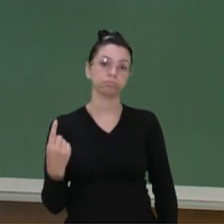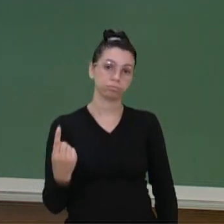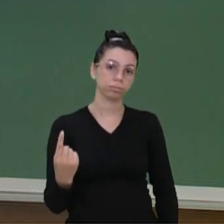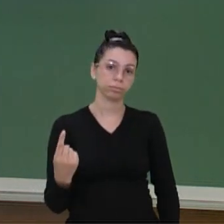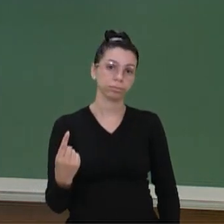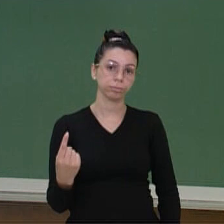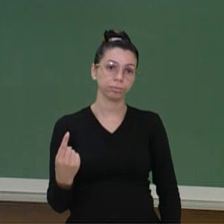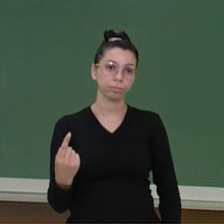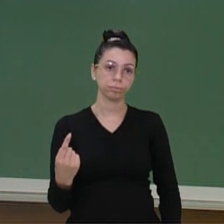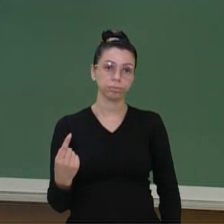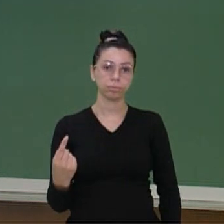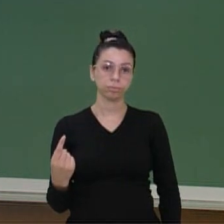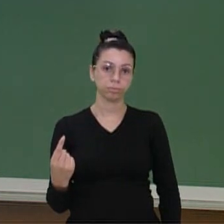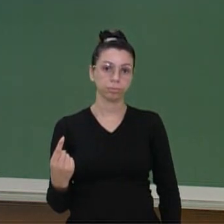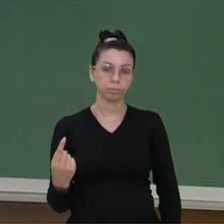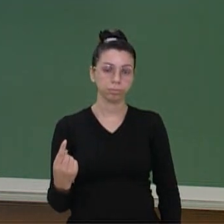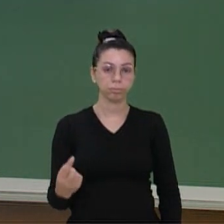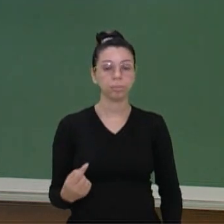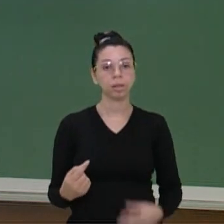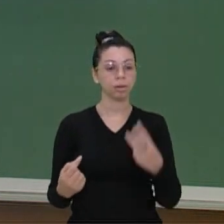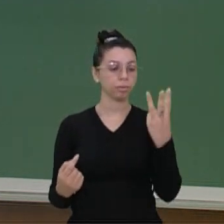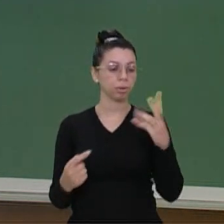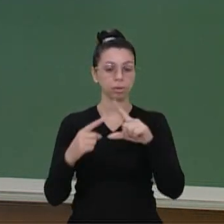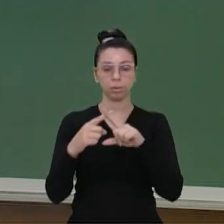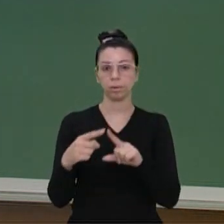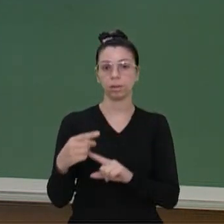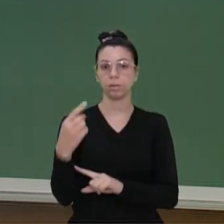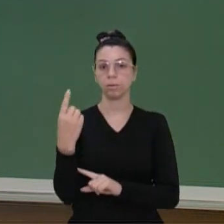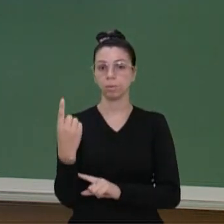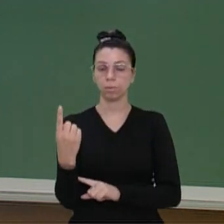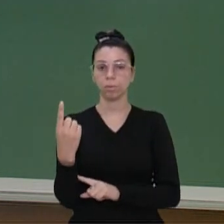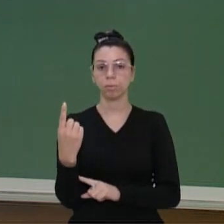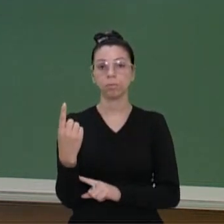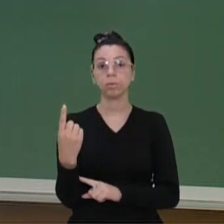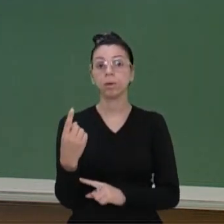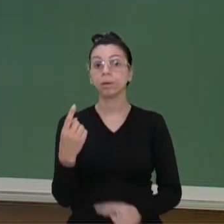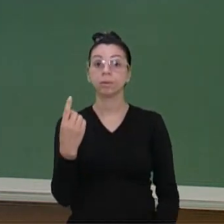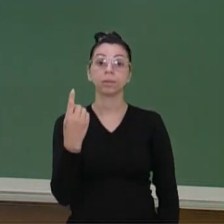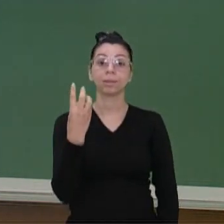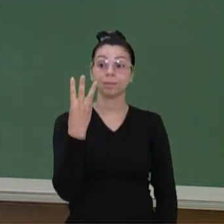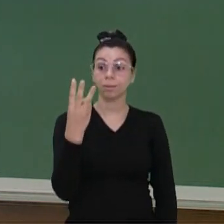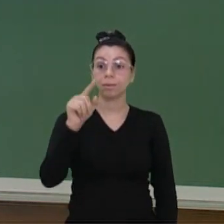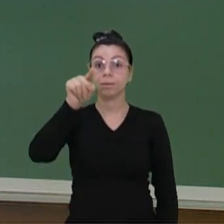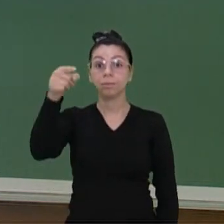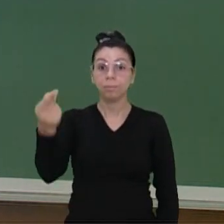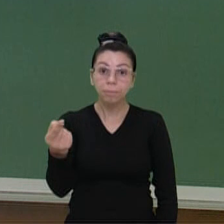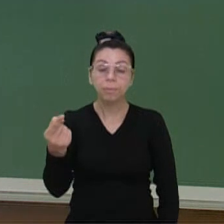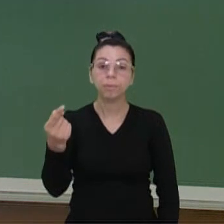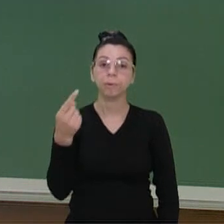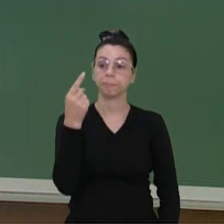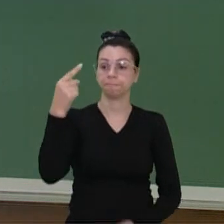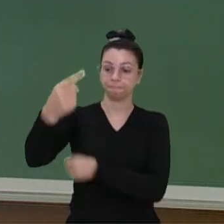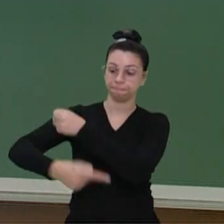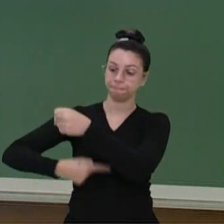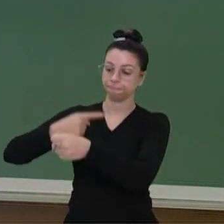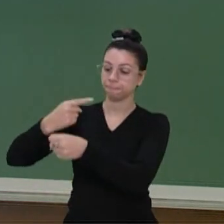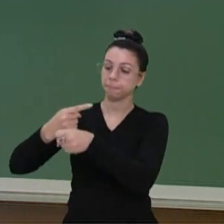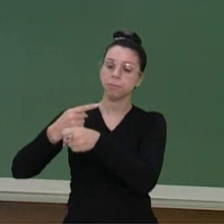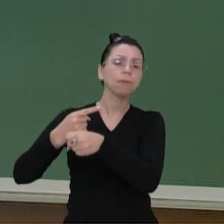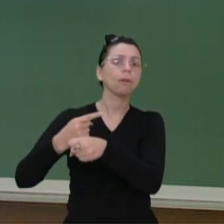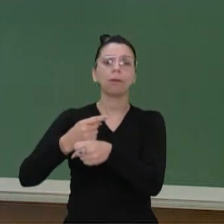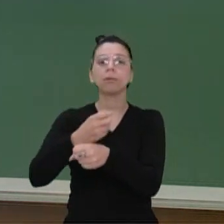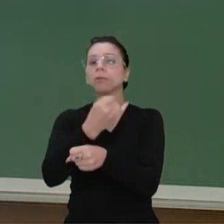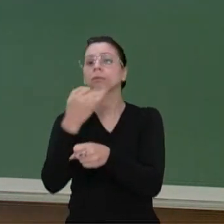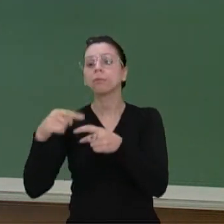é 1. Então, 3 vezes 1, 3.000 habitantes no primeiro ano. E depois de 7 anos, olha só,